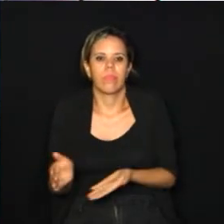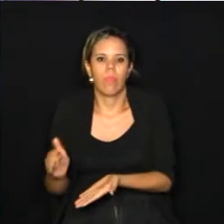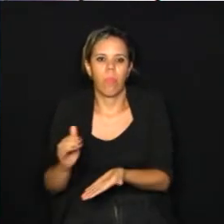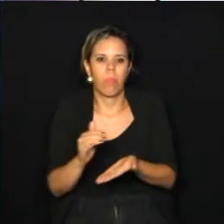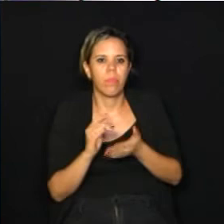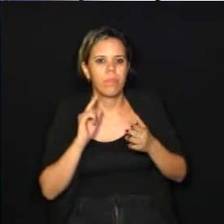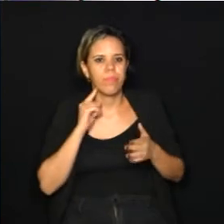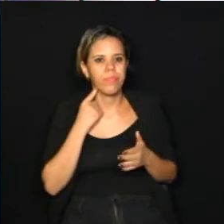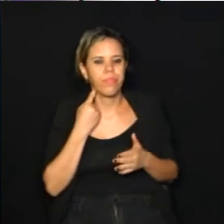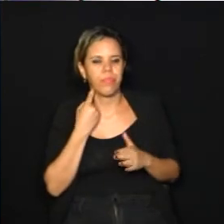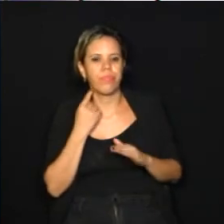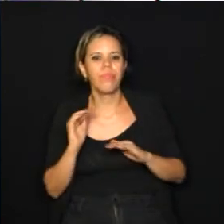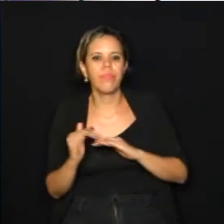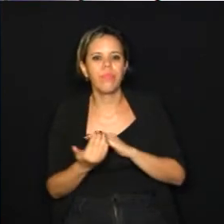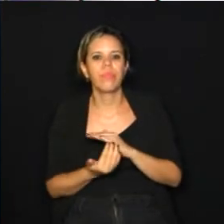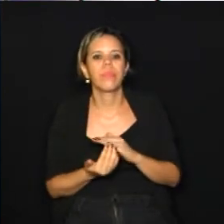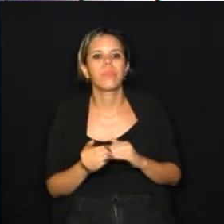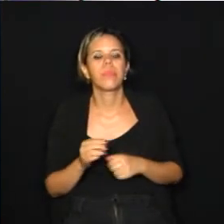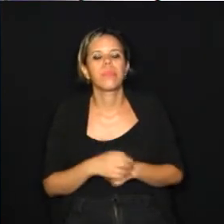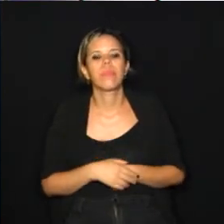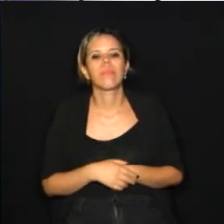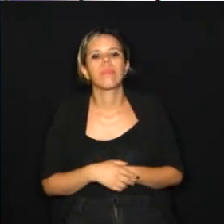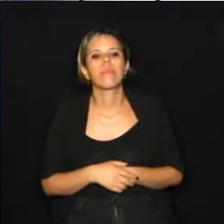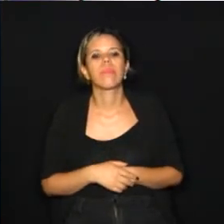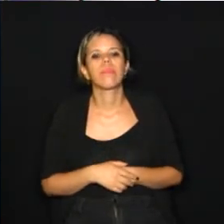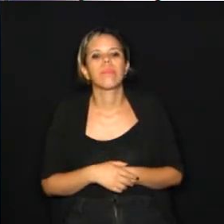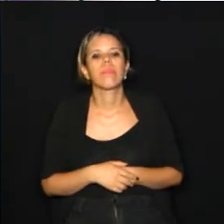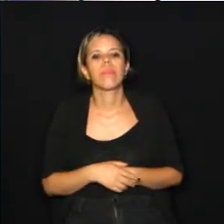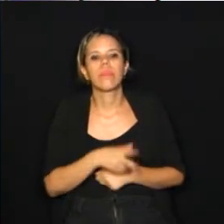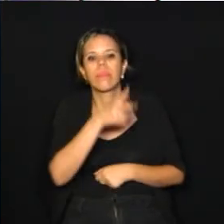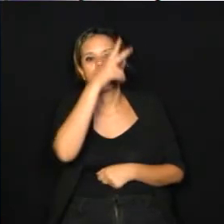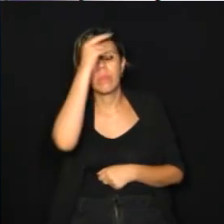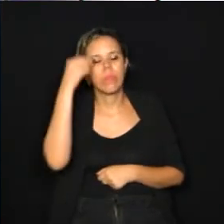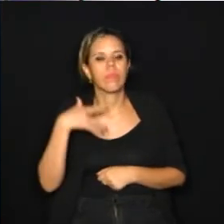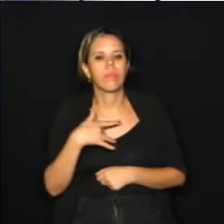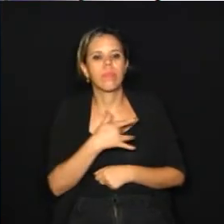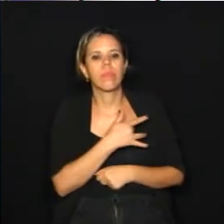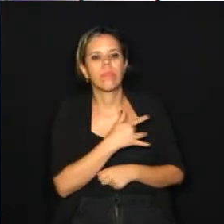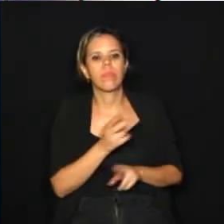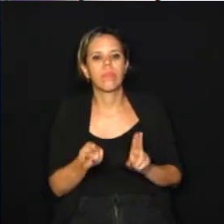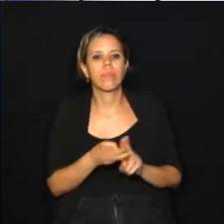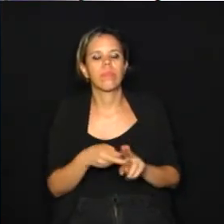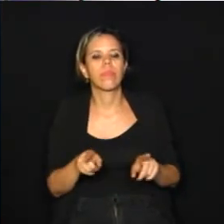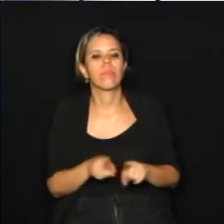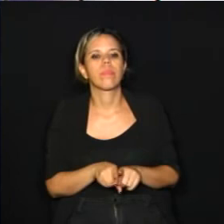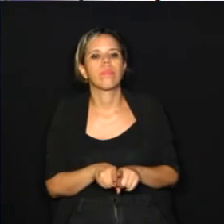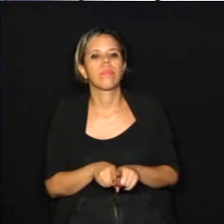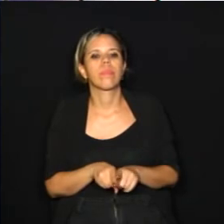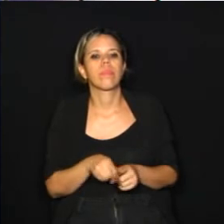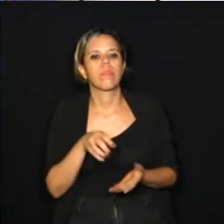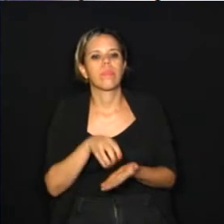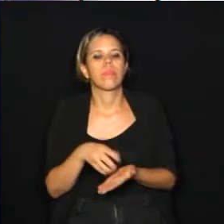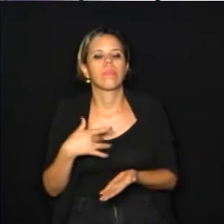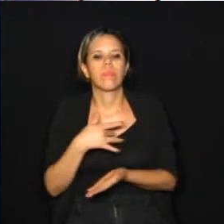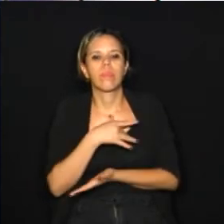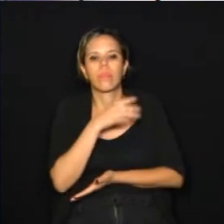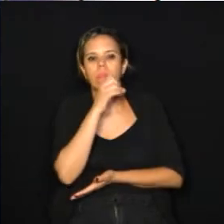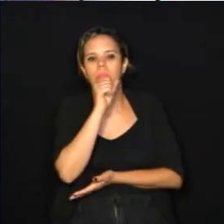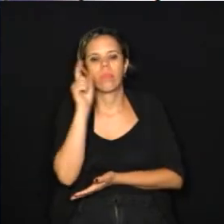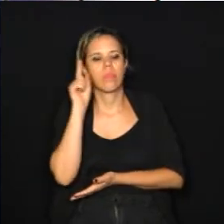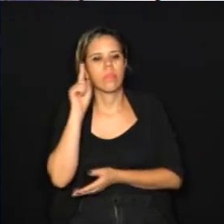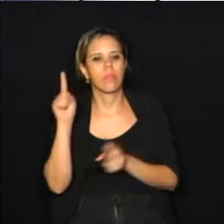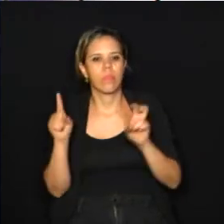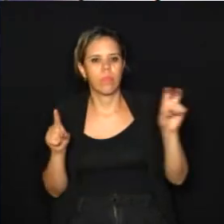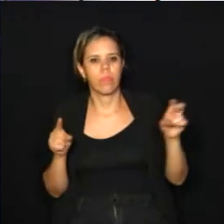lixo domiciliar diurna. Sistema Público de Saúde. Os postos que funcionam no sábado, no dia 5,